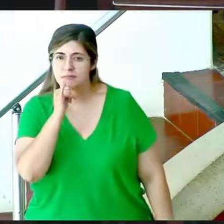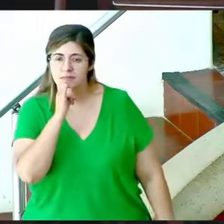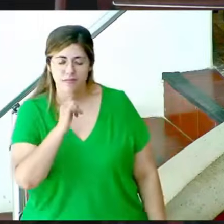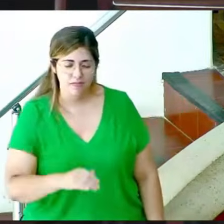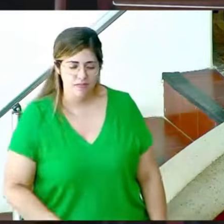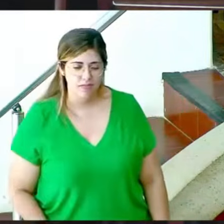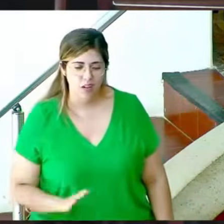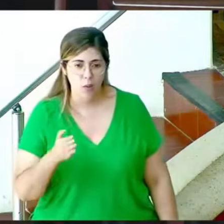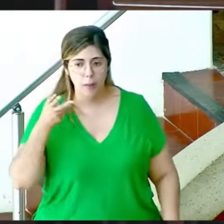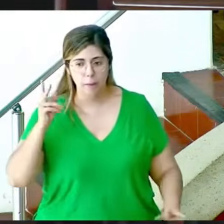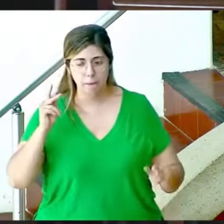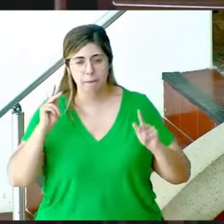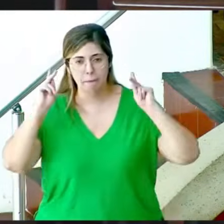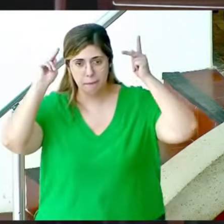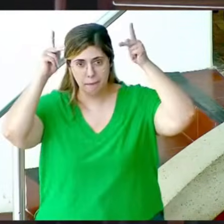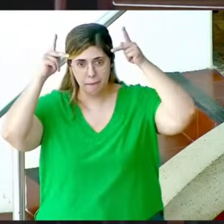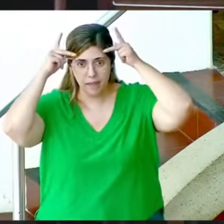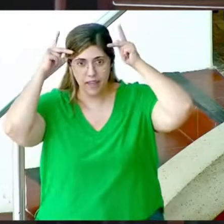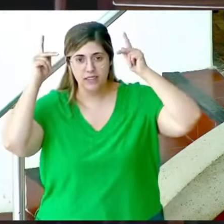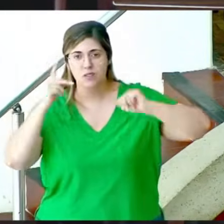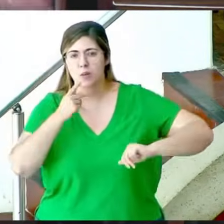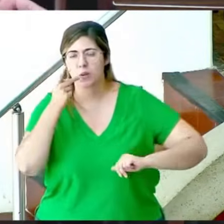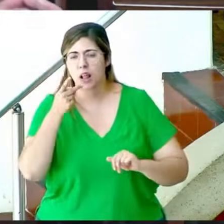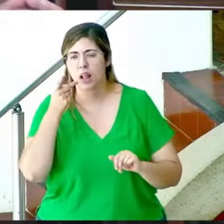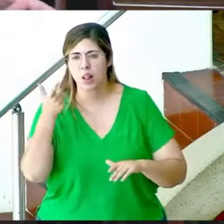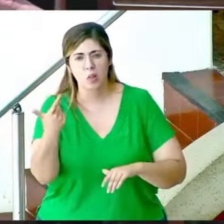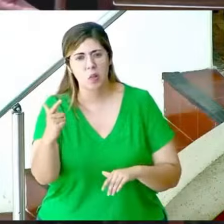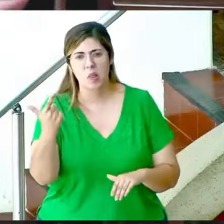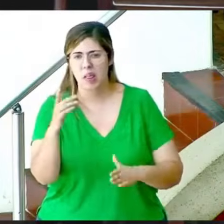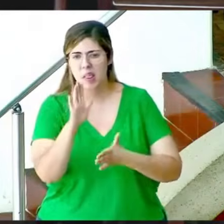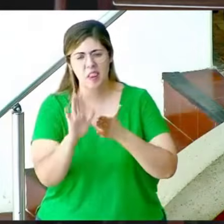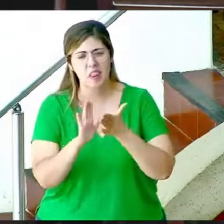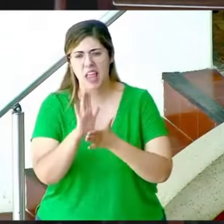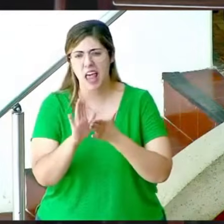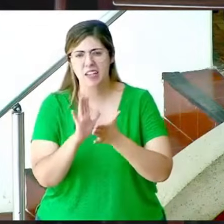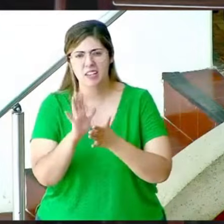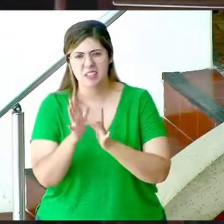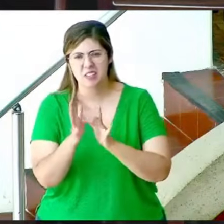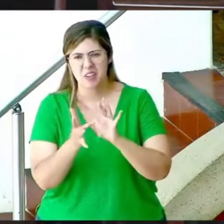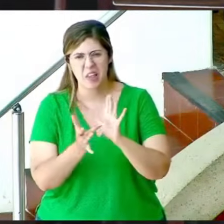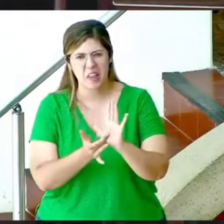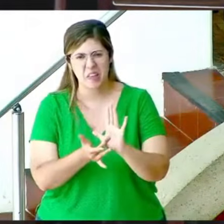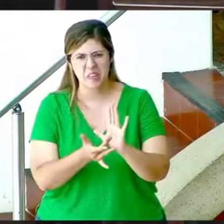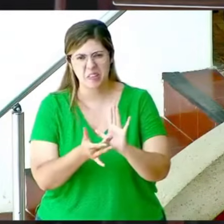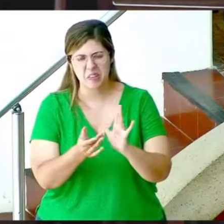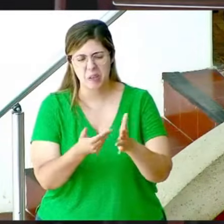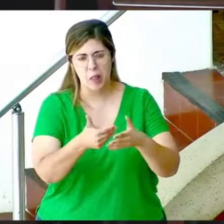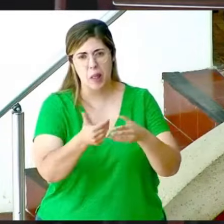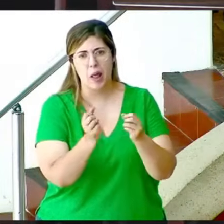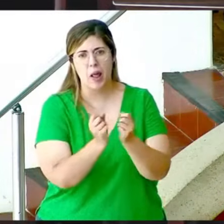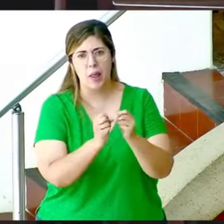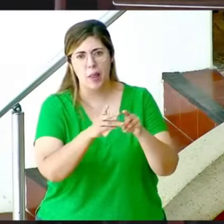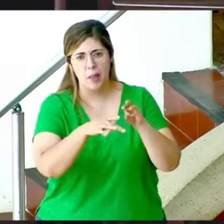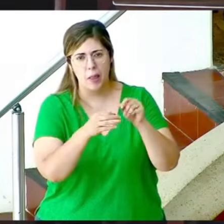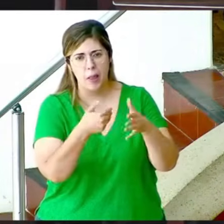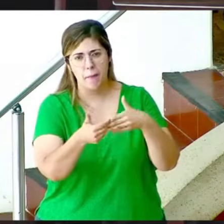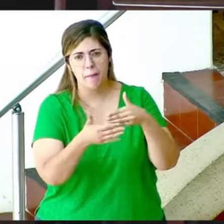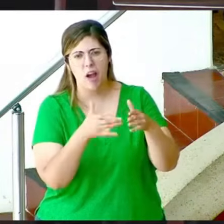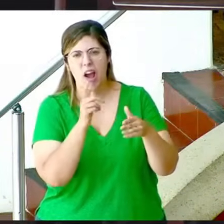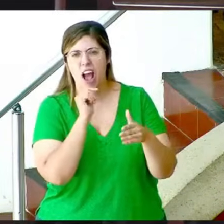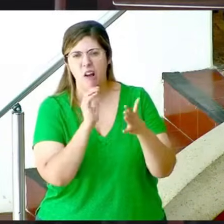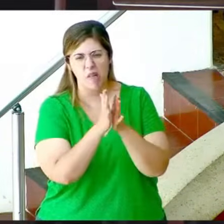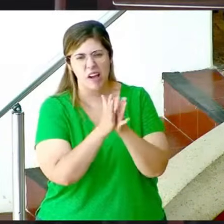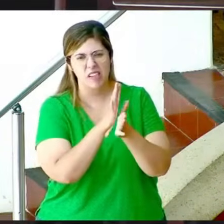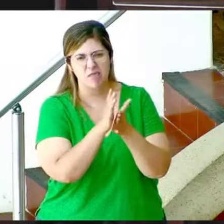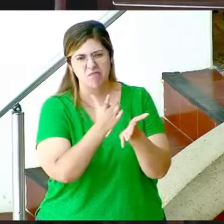não tenho nada a ver com isso, e depois de toda a pena ser colocada sobre Jesus, ele caminhou um monte inteiro, com uma cruz nas